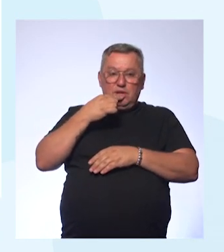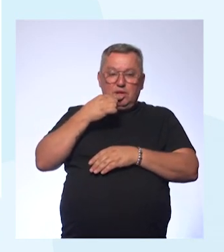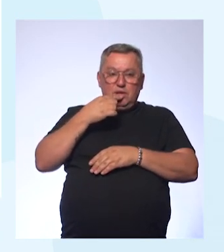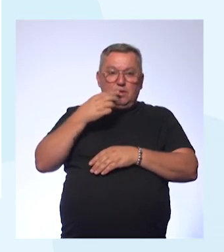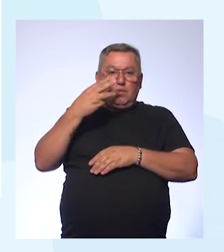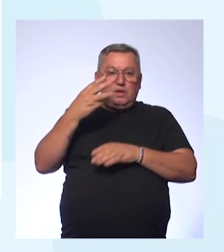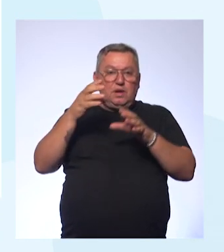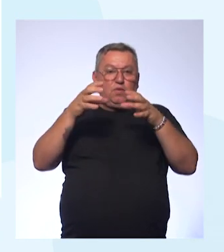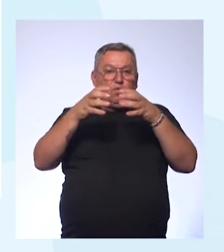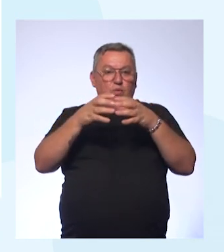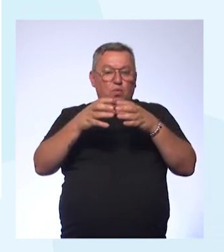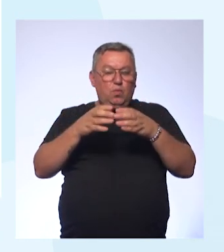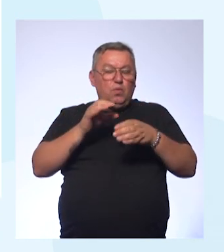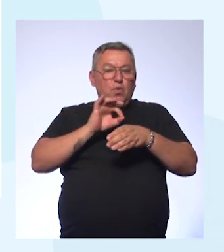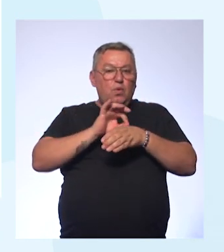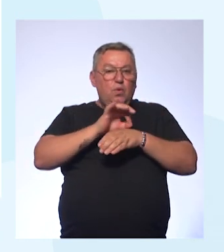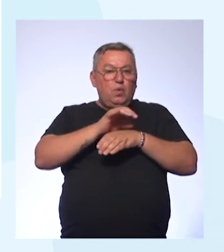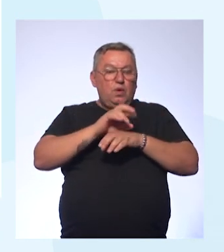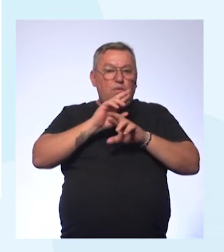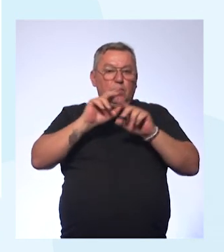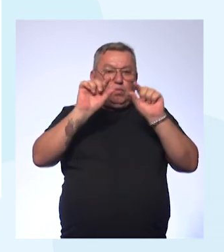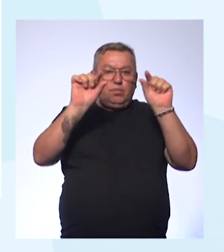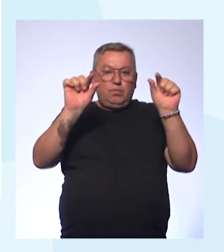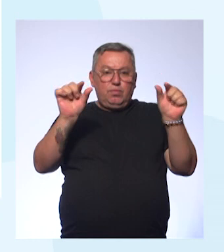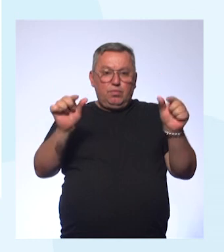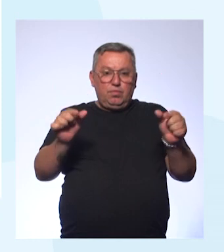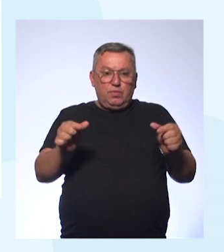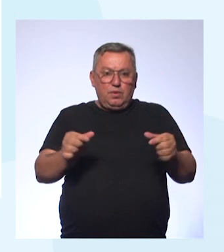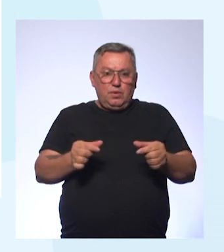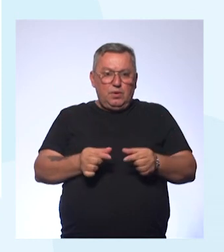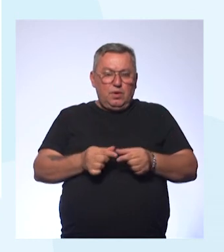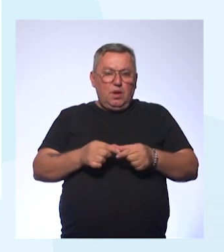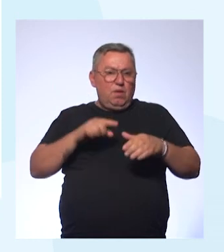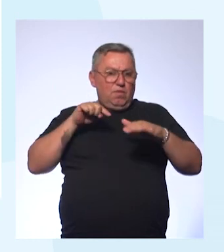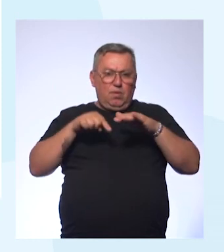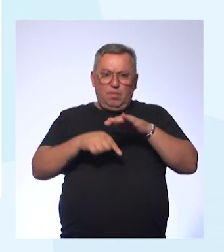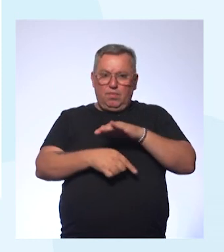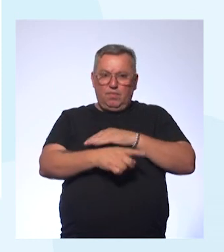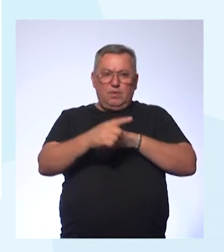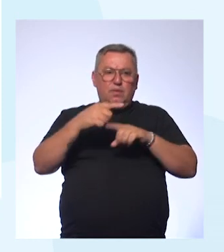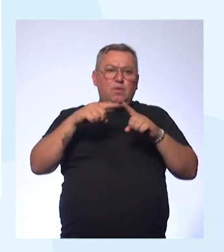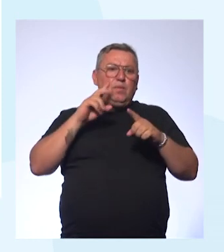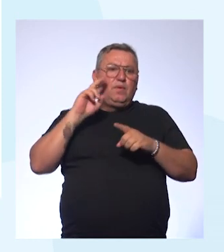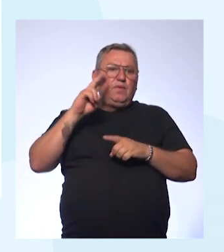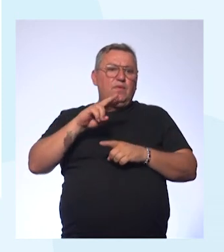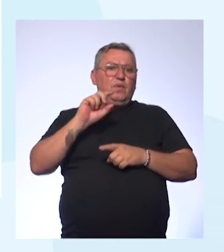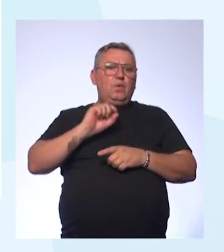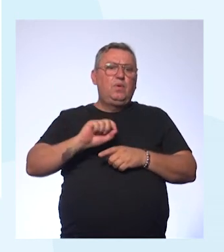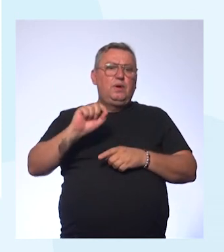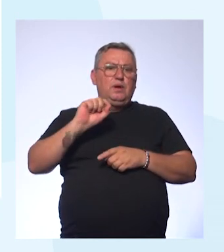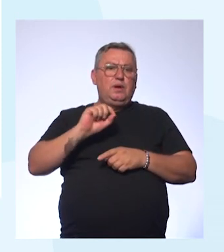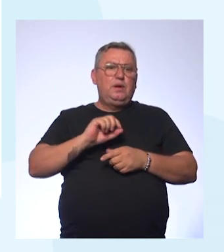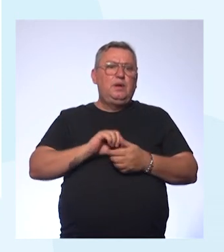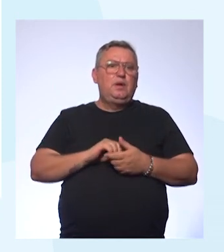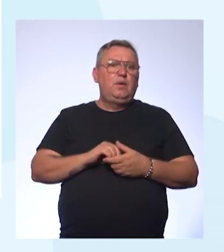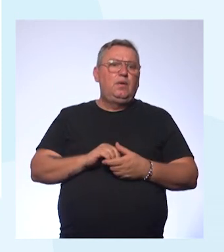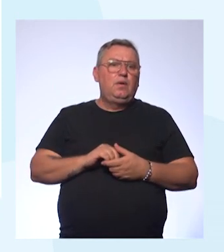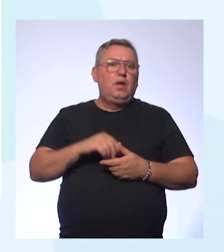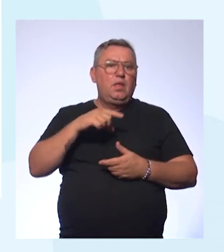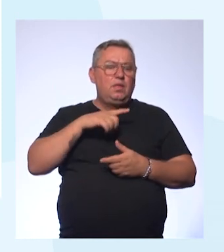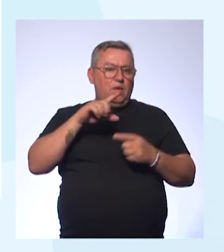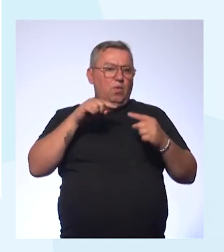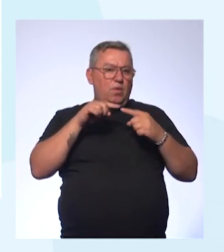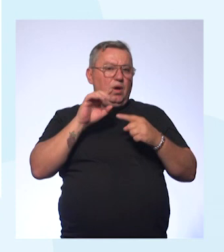3 grupos de células diferentes, tá? A gente não vai entrar no mérito de cada uma, mas só para vocês entenderem que cada uma tem sua função